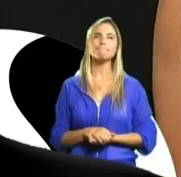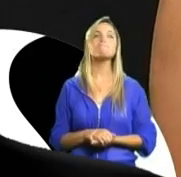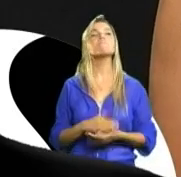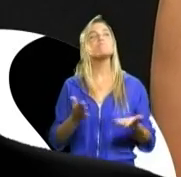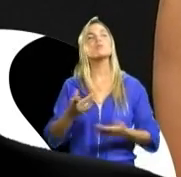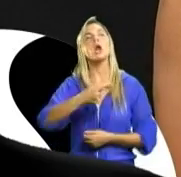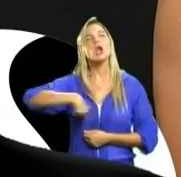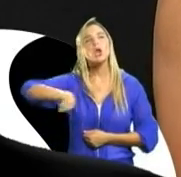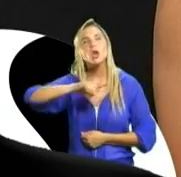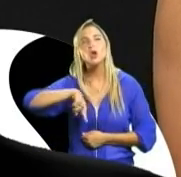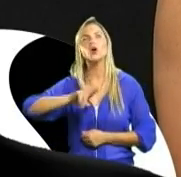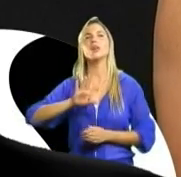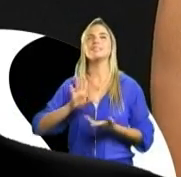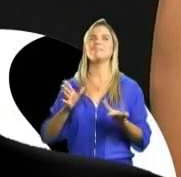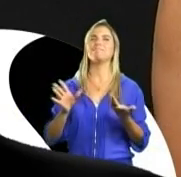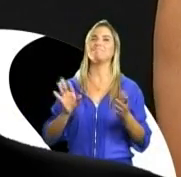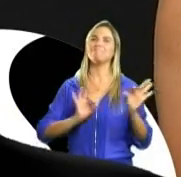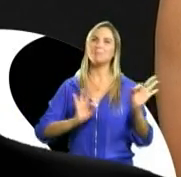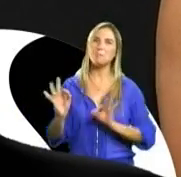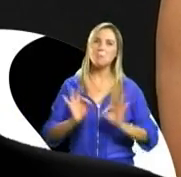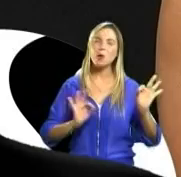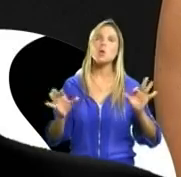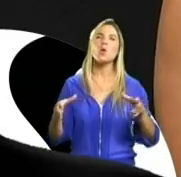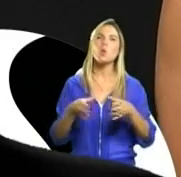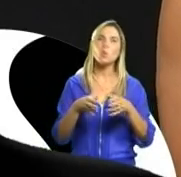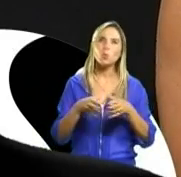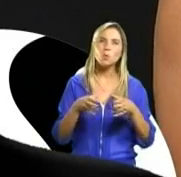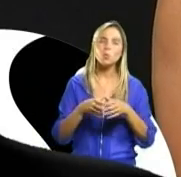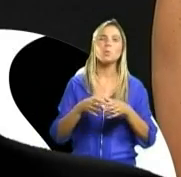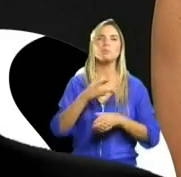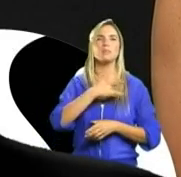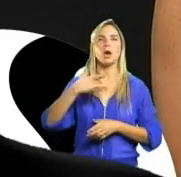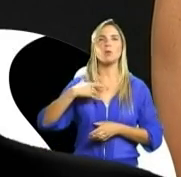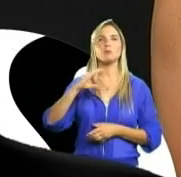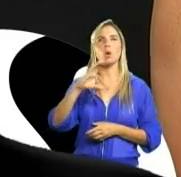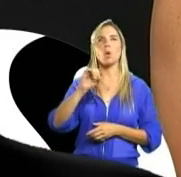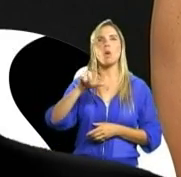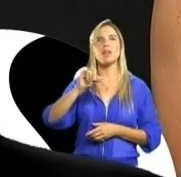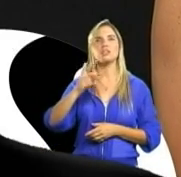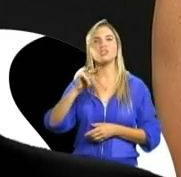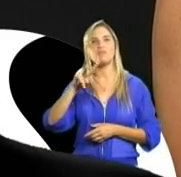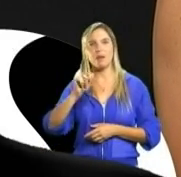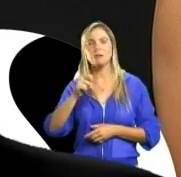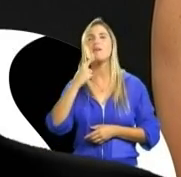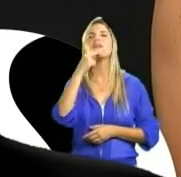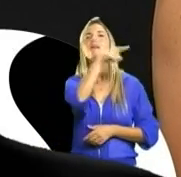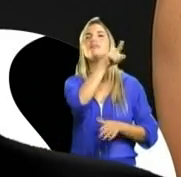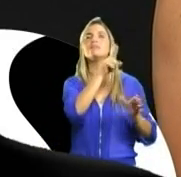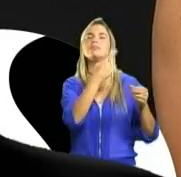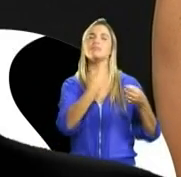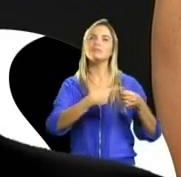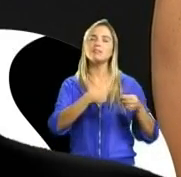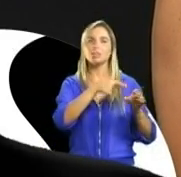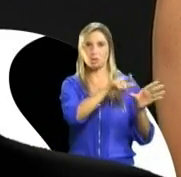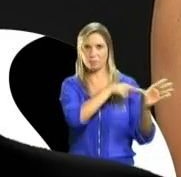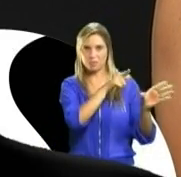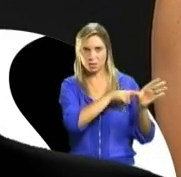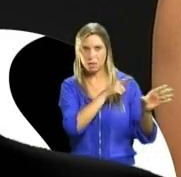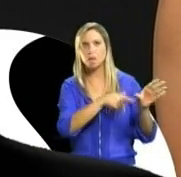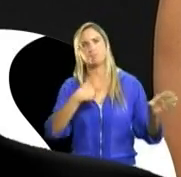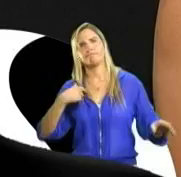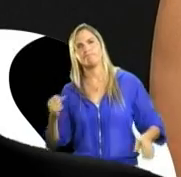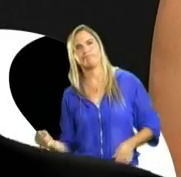A gente realizou, né, o Núcleo de Saúde Coletiva da FUNED. Nós realizamos em Nova Serrana este curso, que